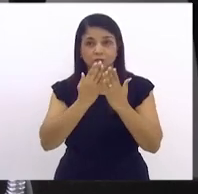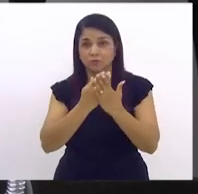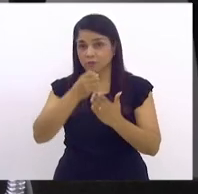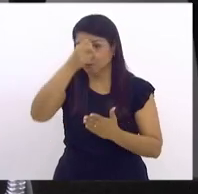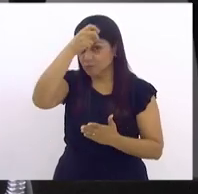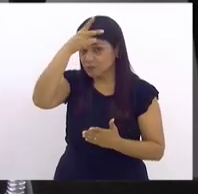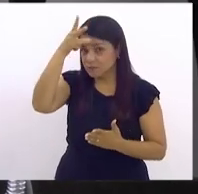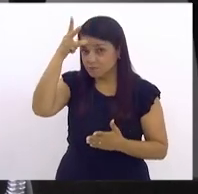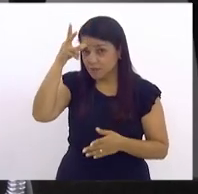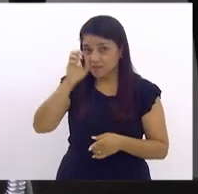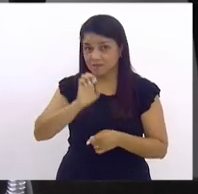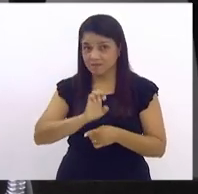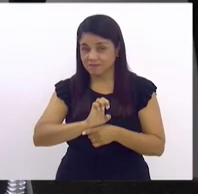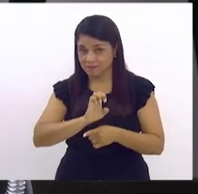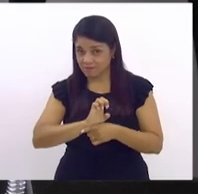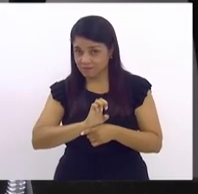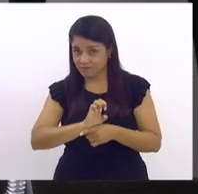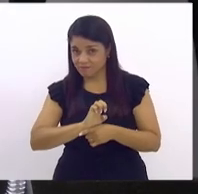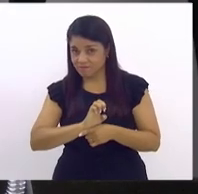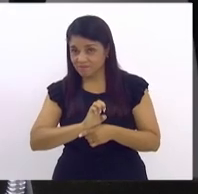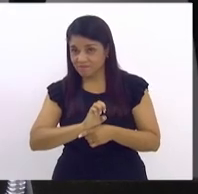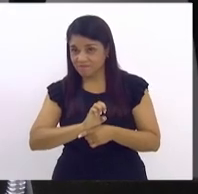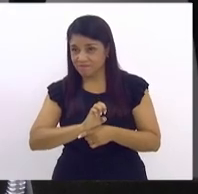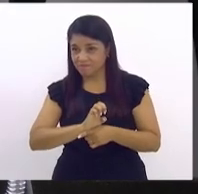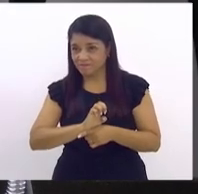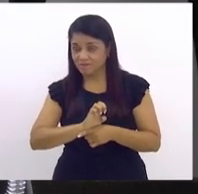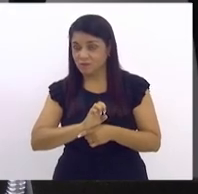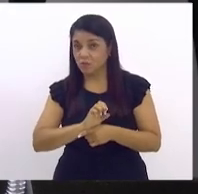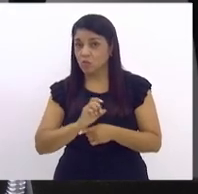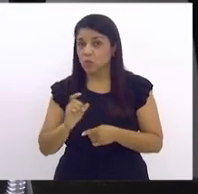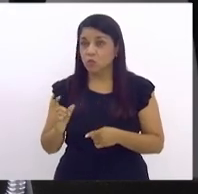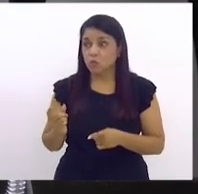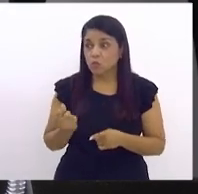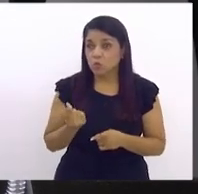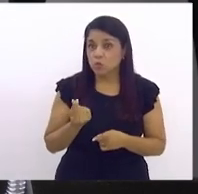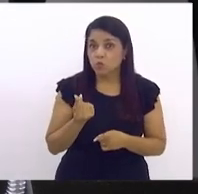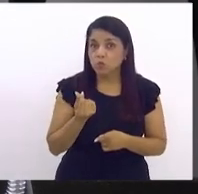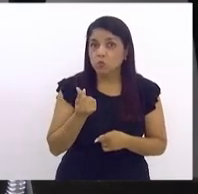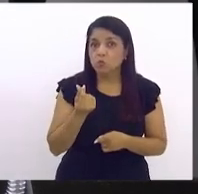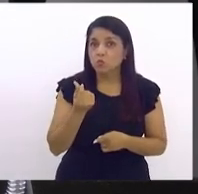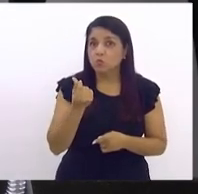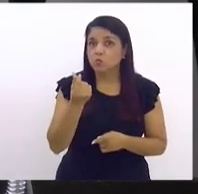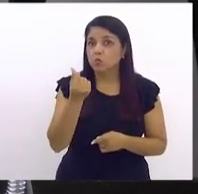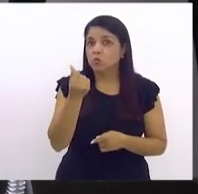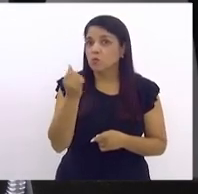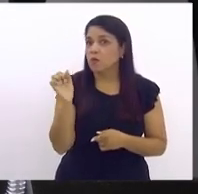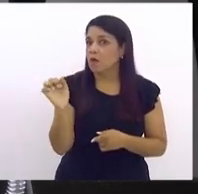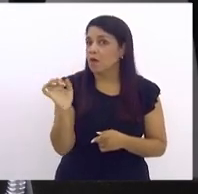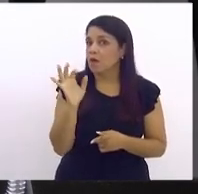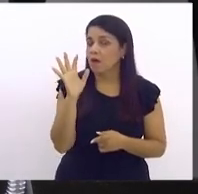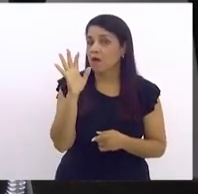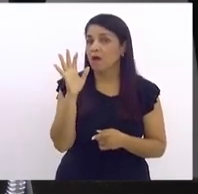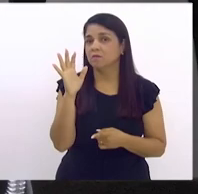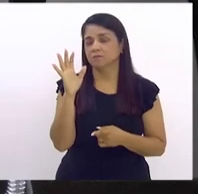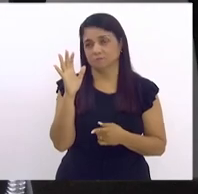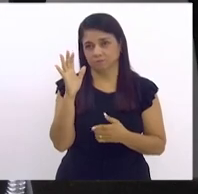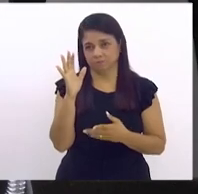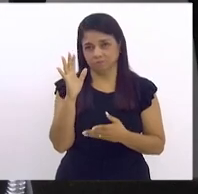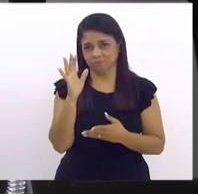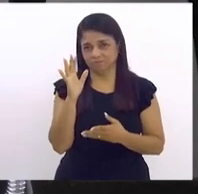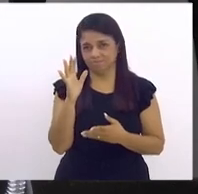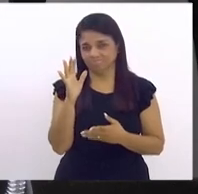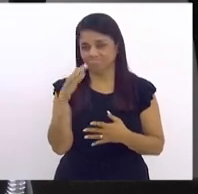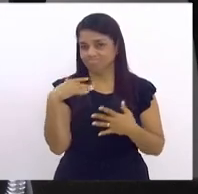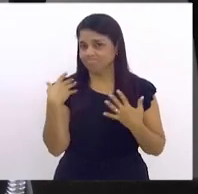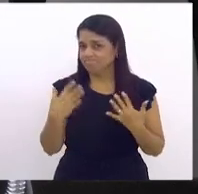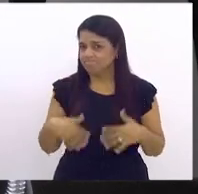Isso custaria uma fortuna incomensurável. E, além do mais, vai